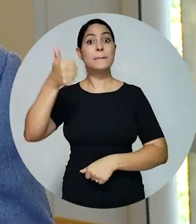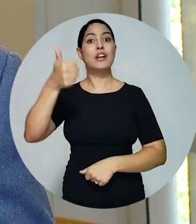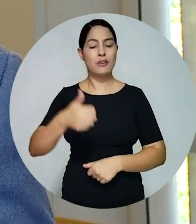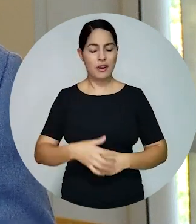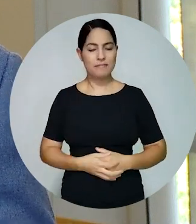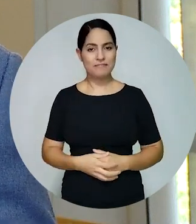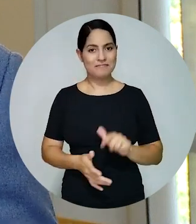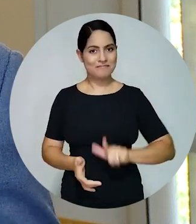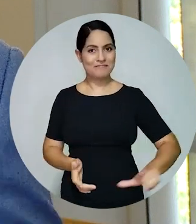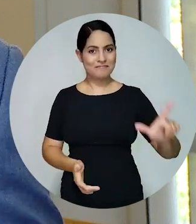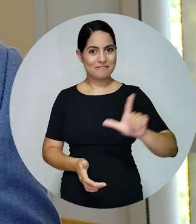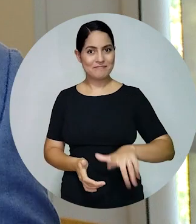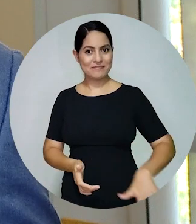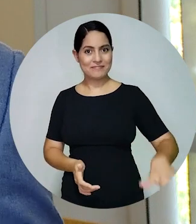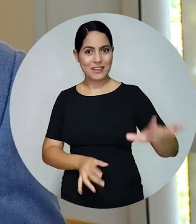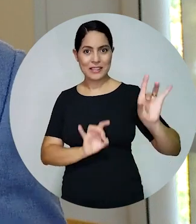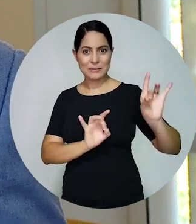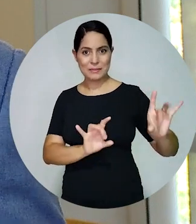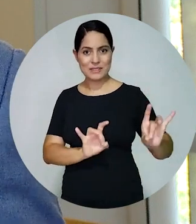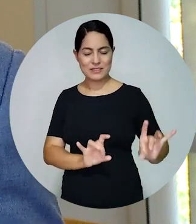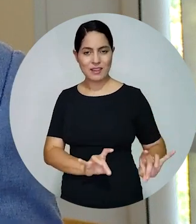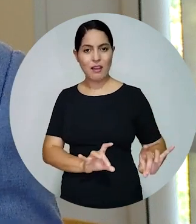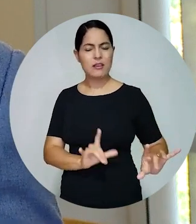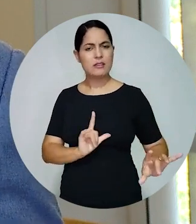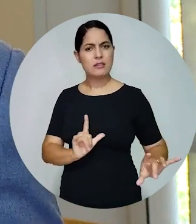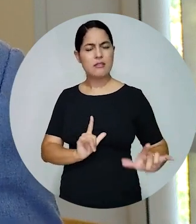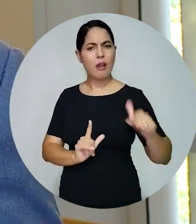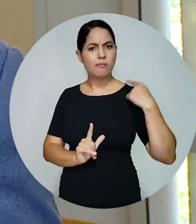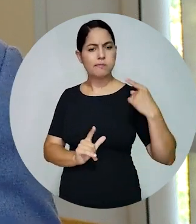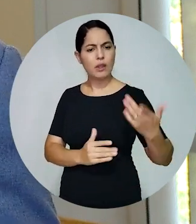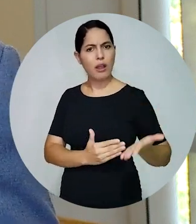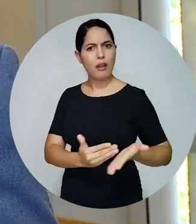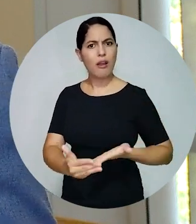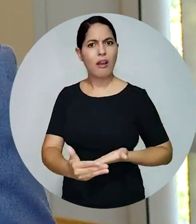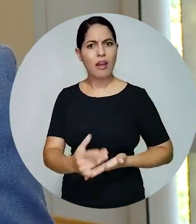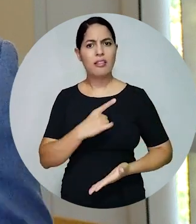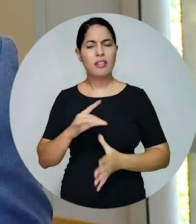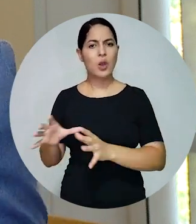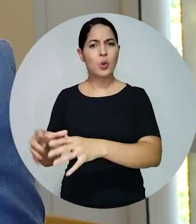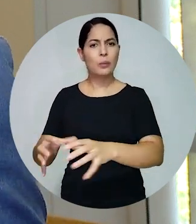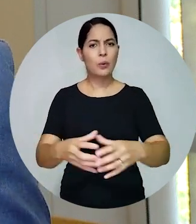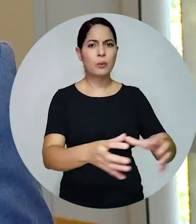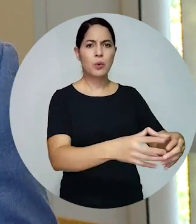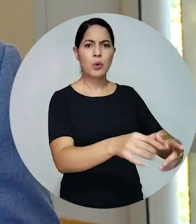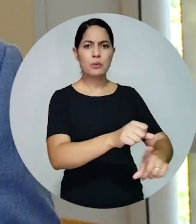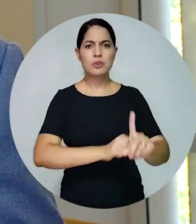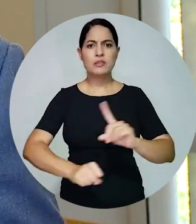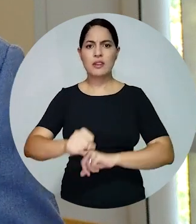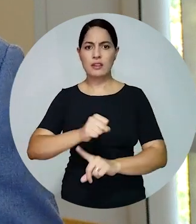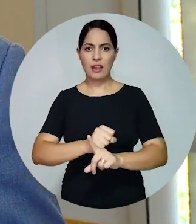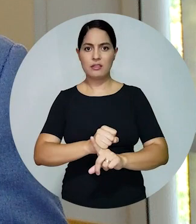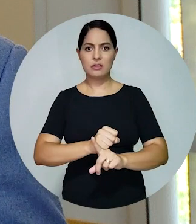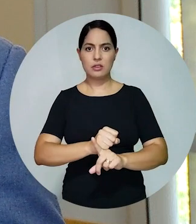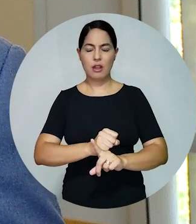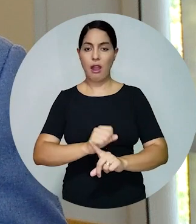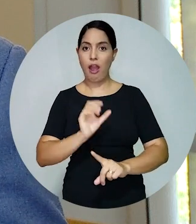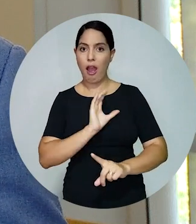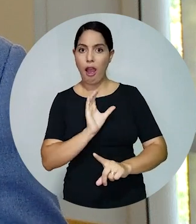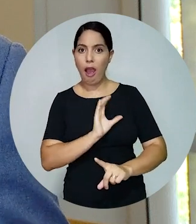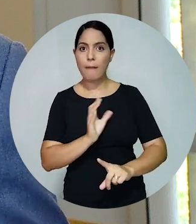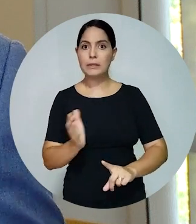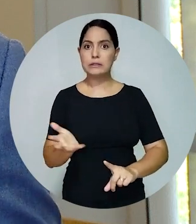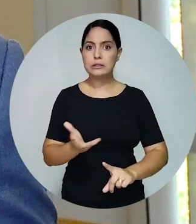advocacia de todo o Brasil. Juizados especiais é o nicho da advocacia brasileira, onde o jovem advogado começa e que mais assiste a